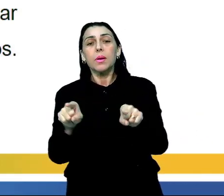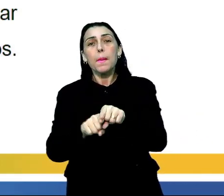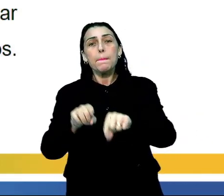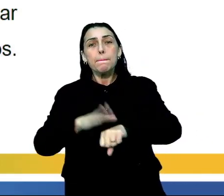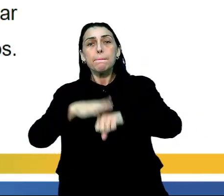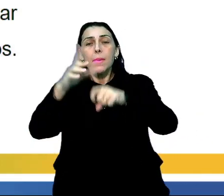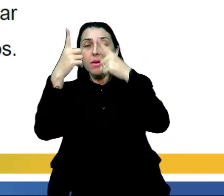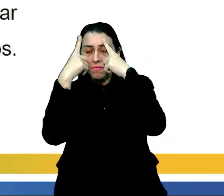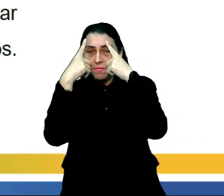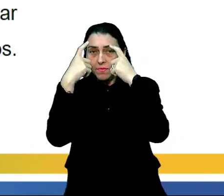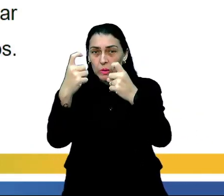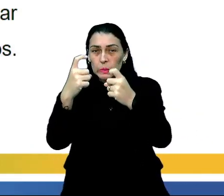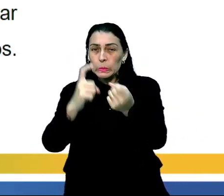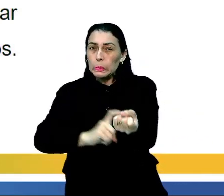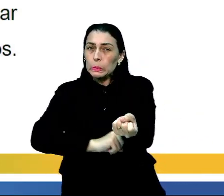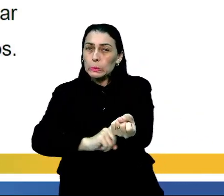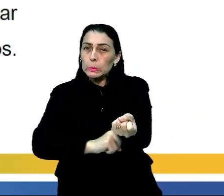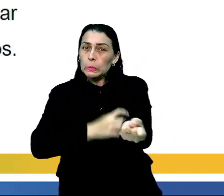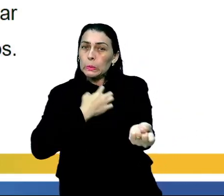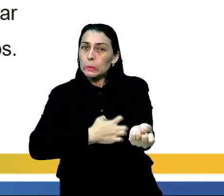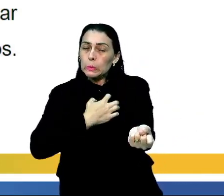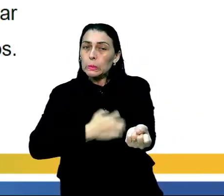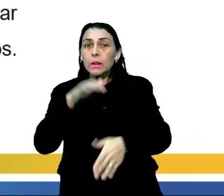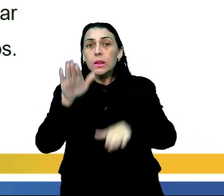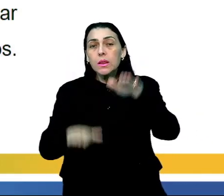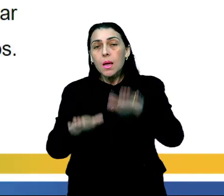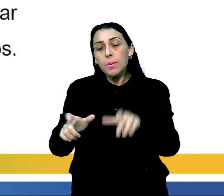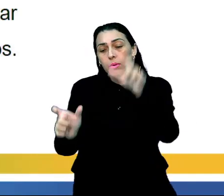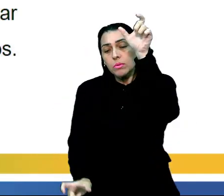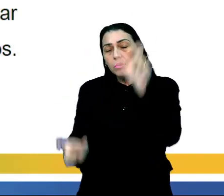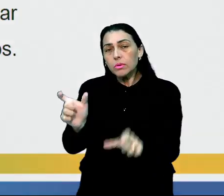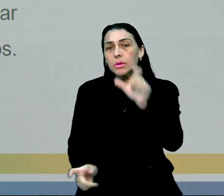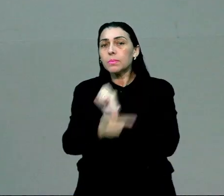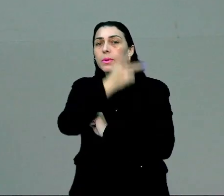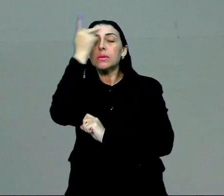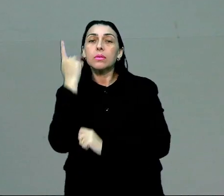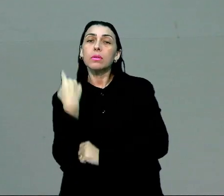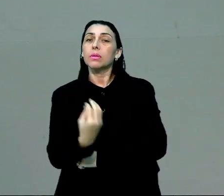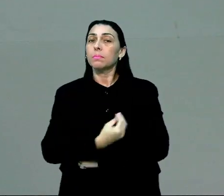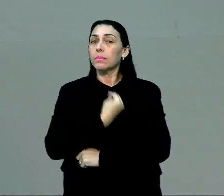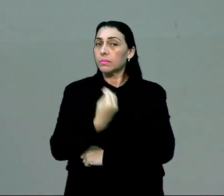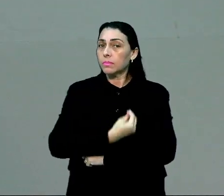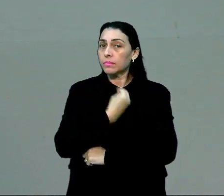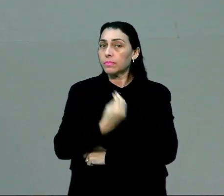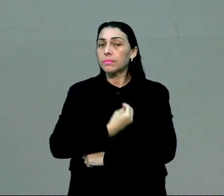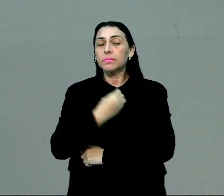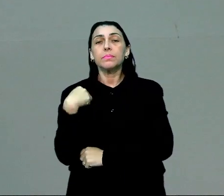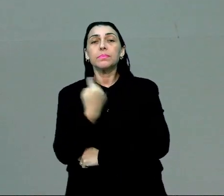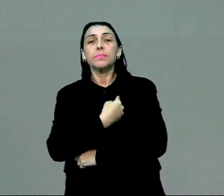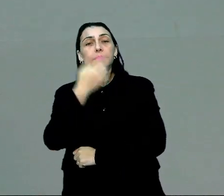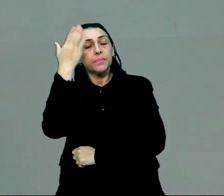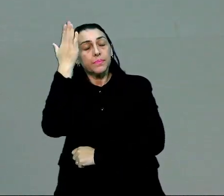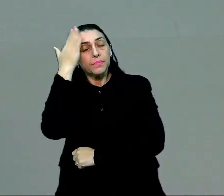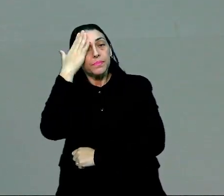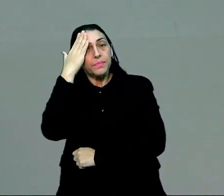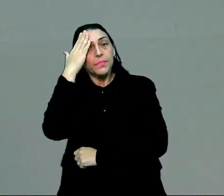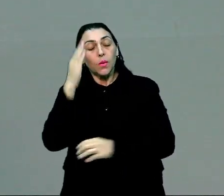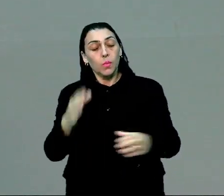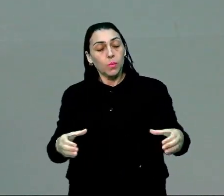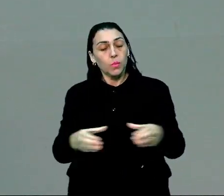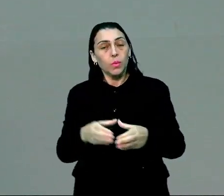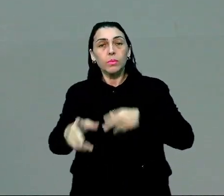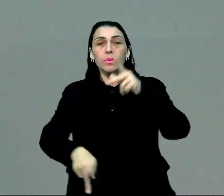mais violentas e agressivas, dependendo do perfil dos envolvidos. Nós sabemos que uma parcela